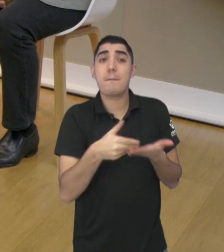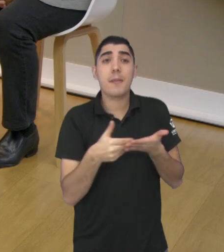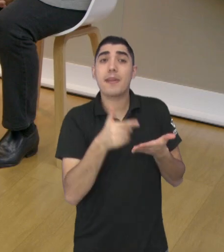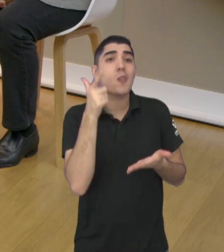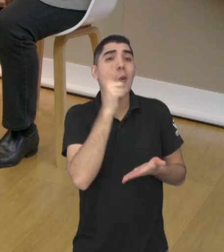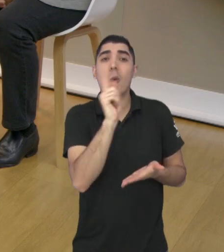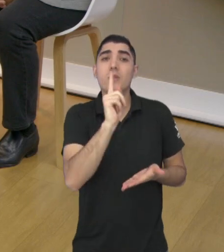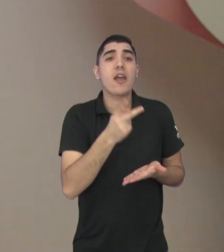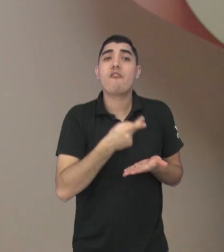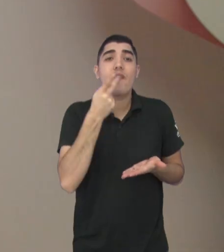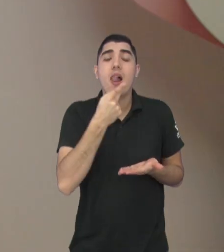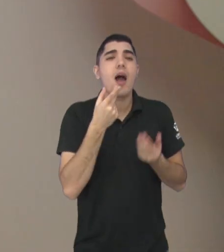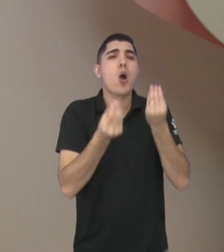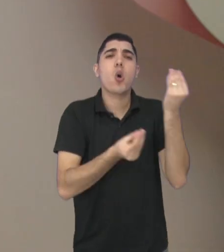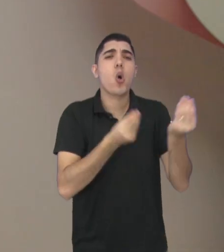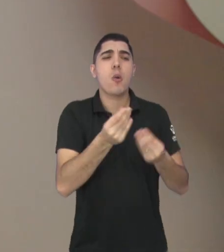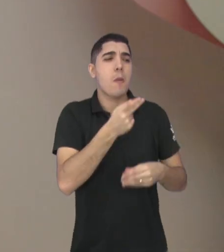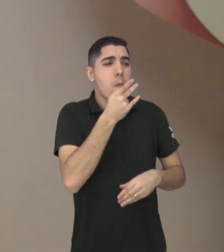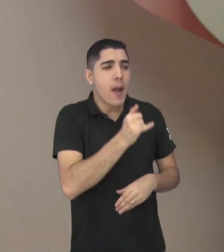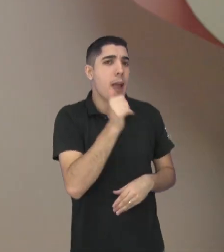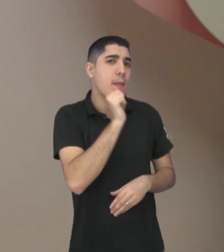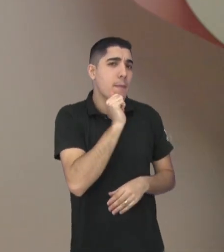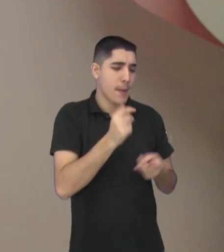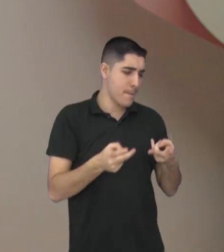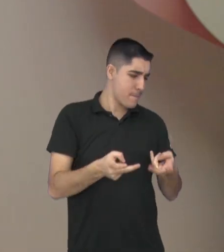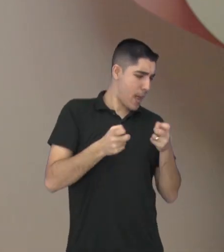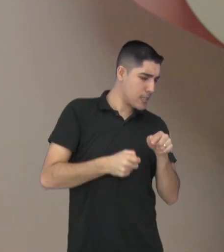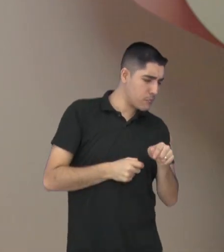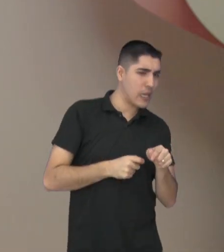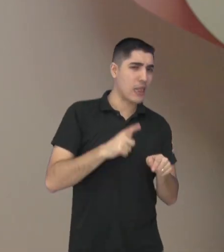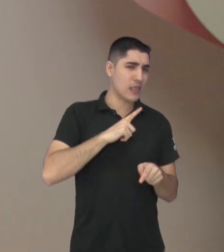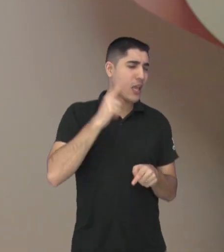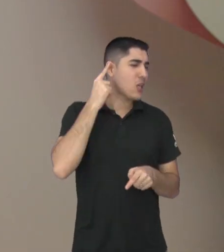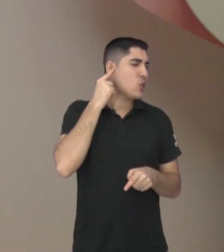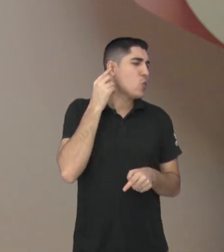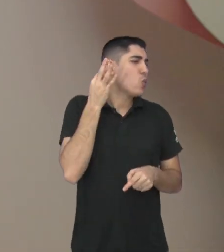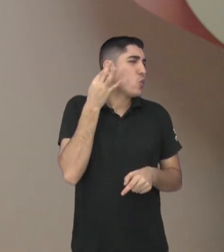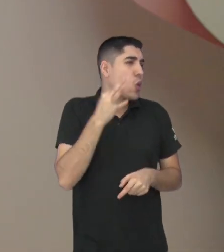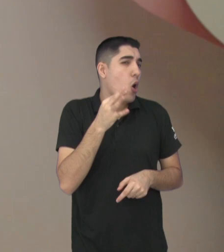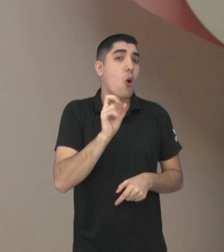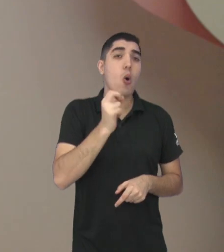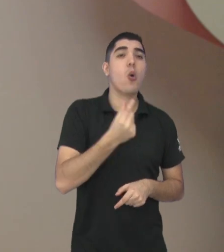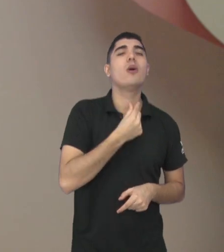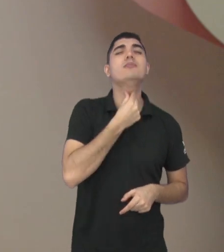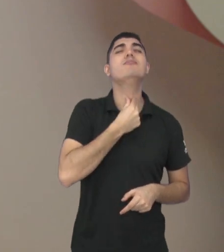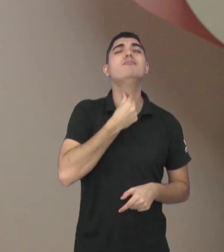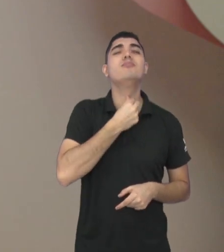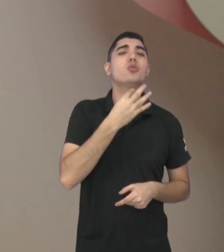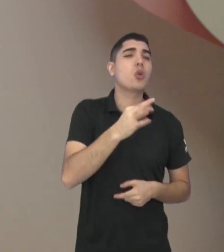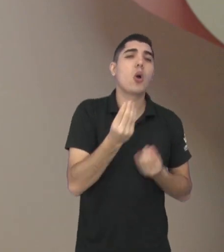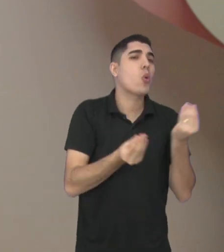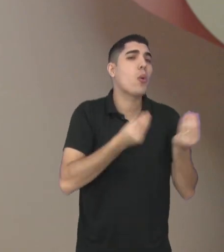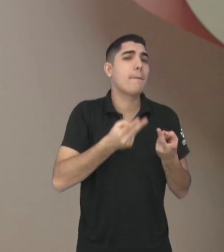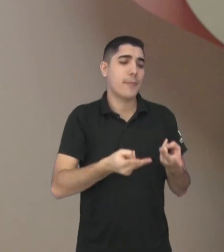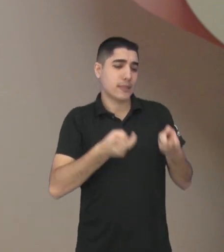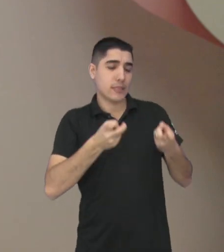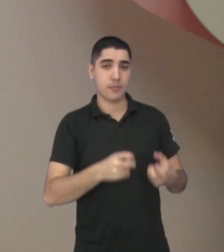consegue falar ainda. Como que os pais podem perceber que de repente ele está ali com o ouvido infeccionado, com a garganta